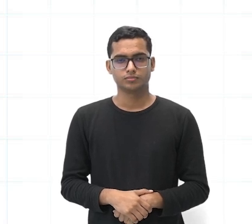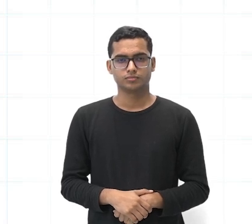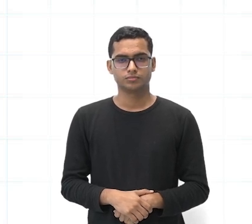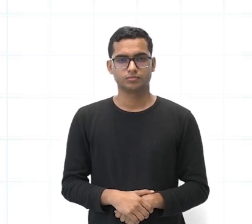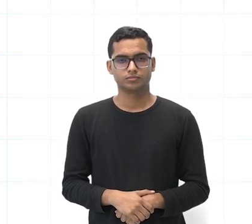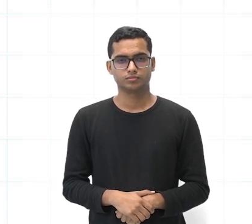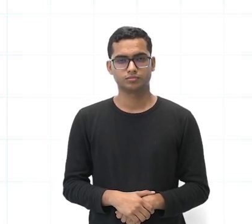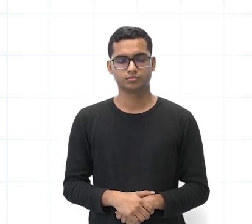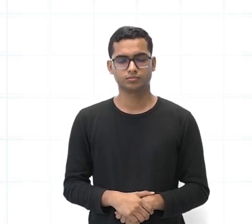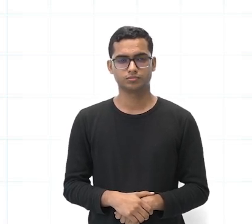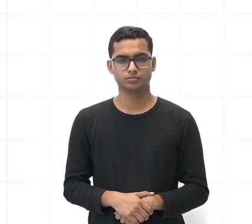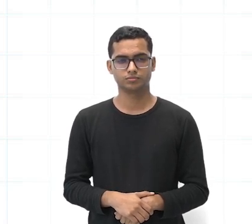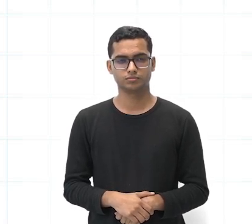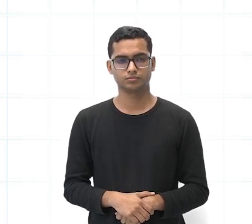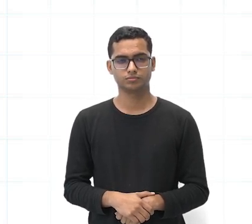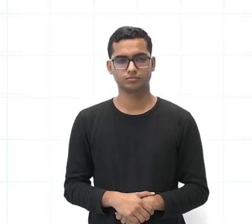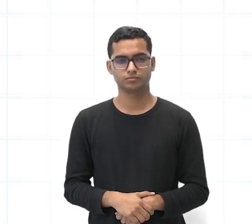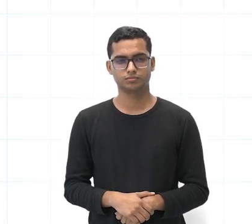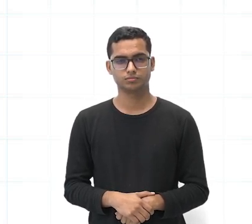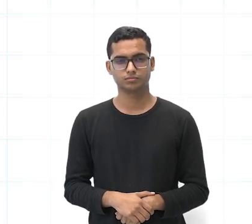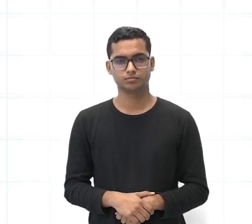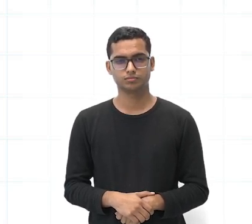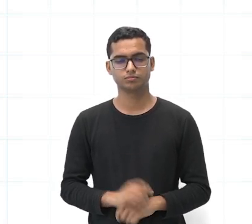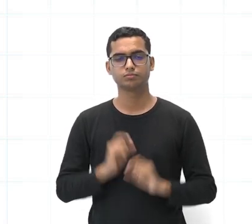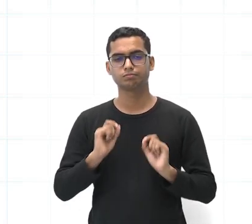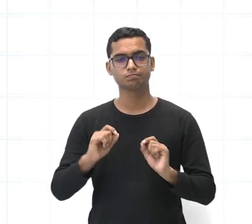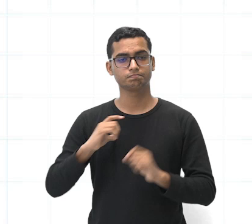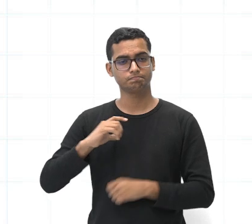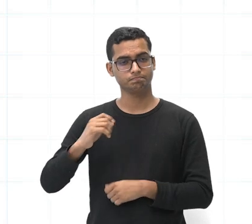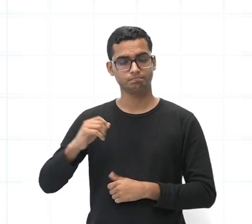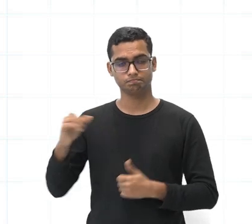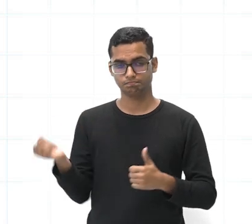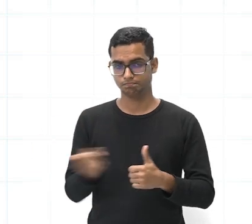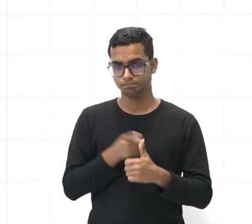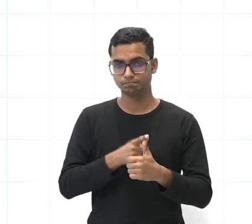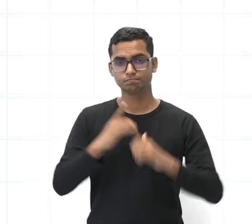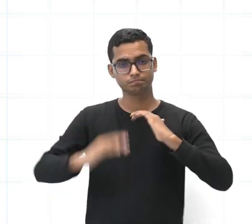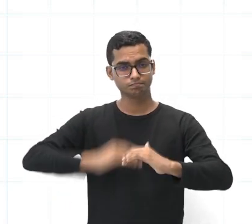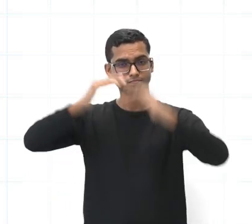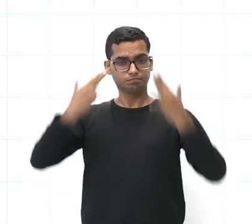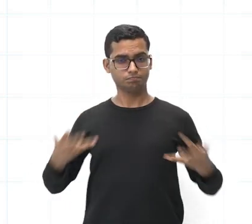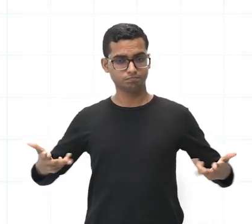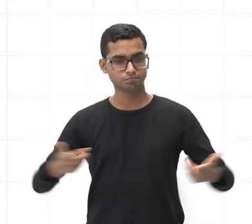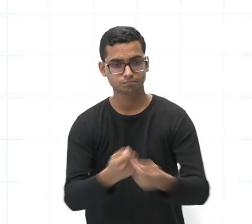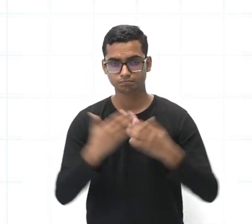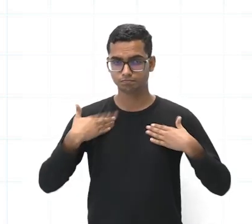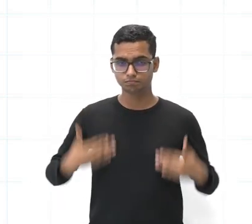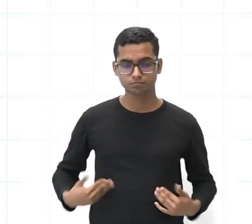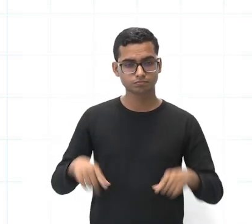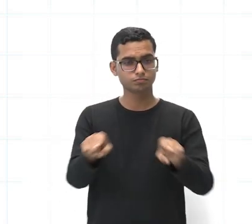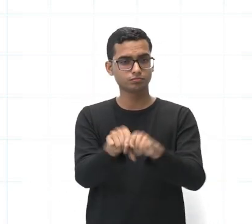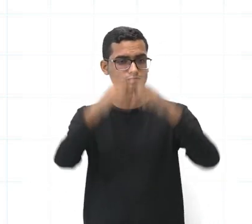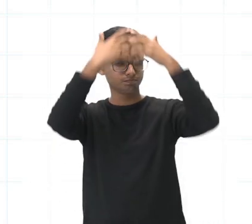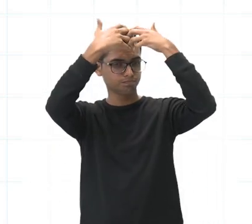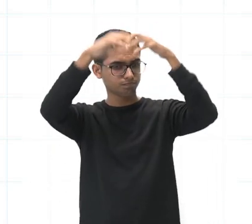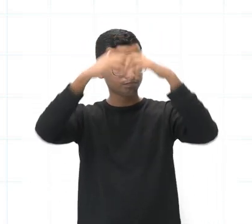essas? Primeiro, a finalidade é o de desenvolvimento de habilidades motoras,